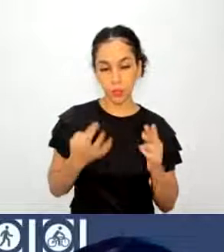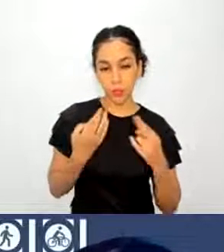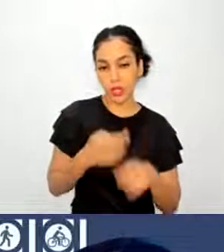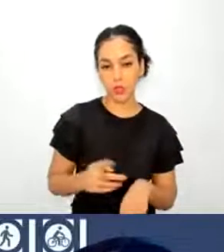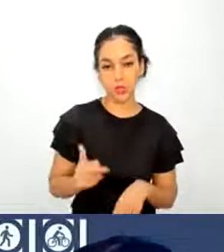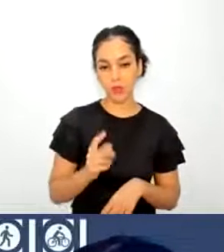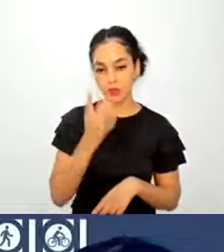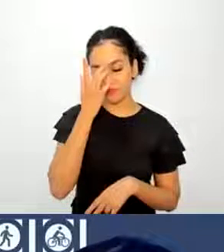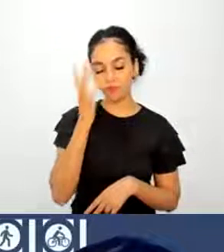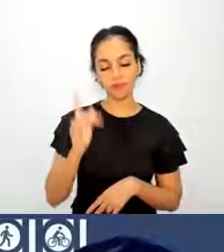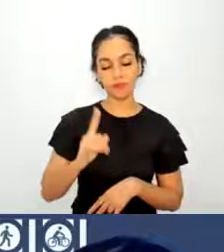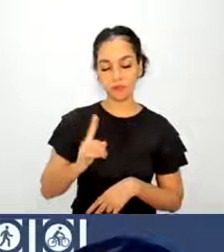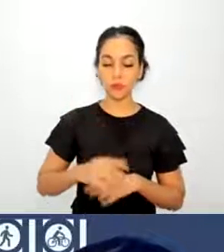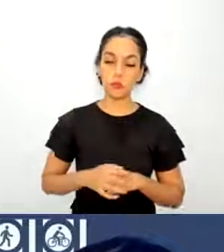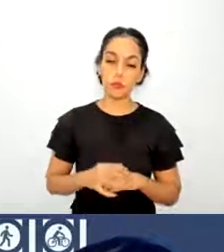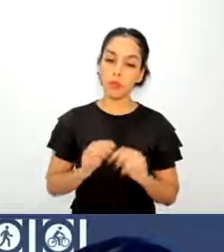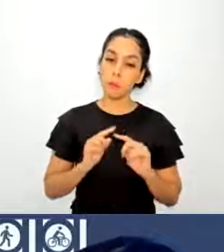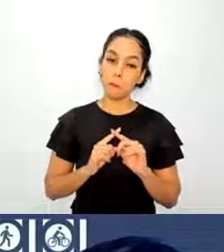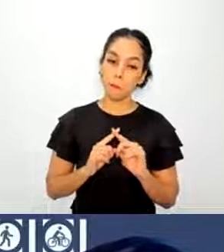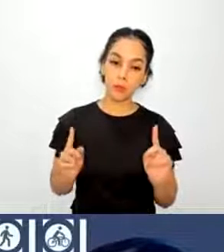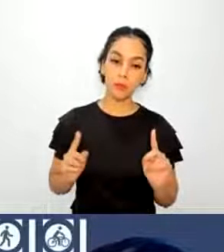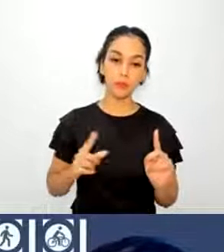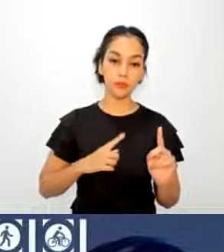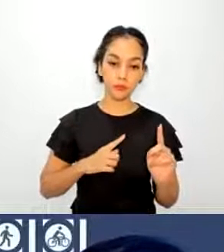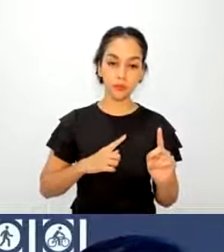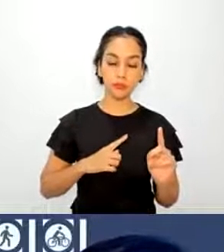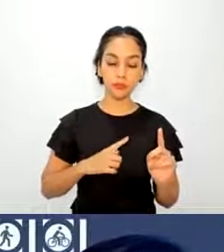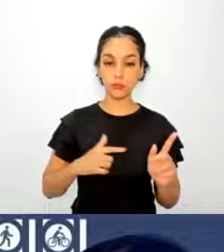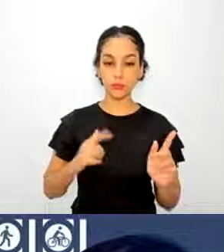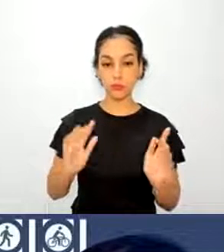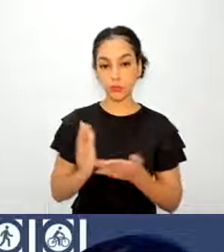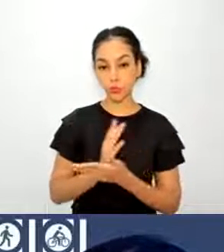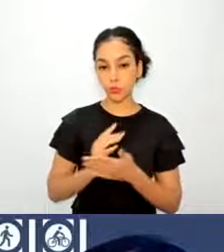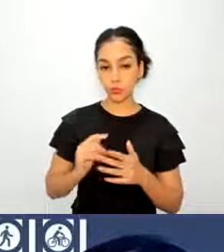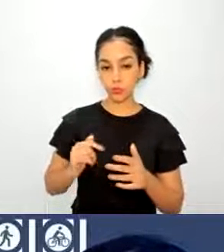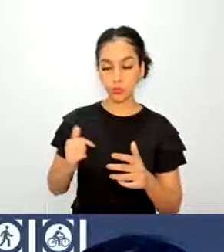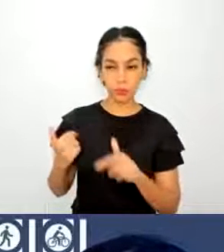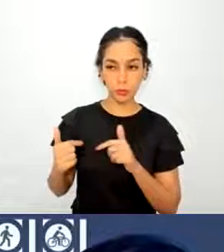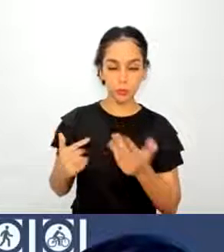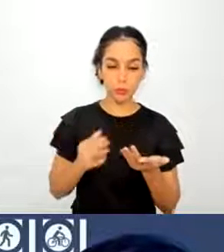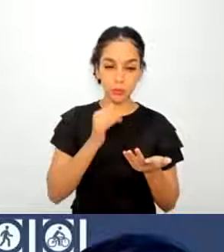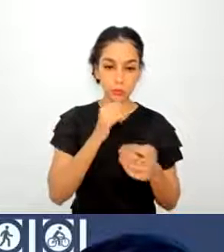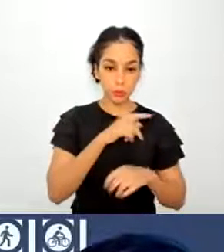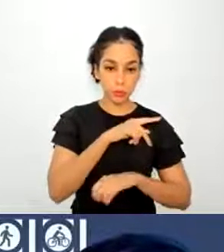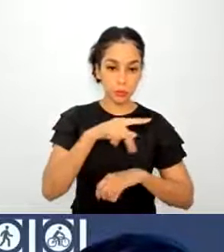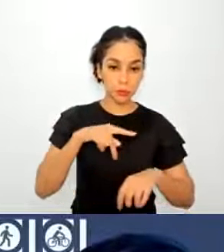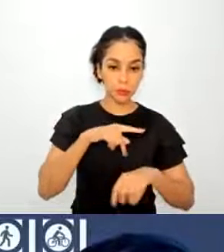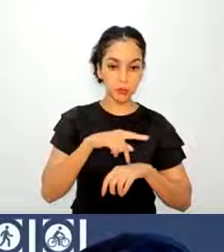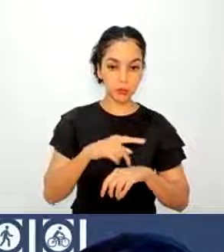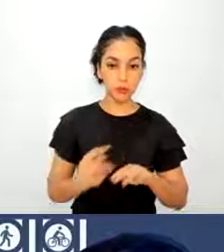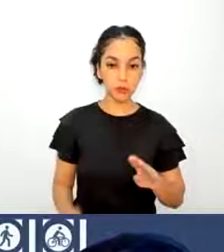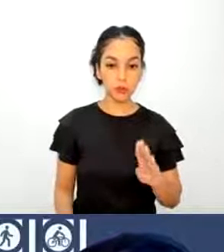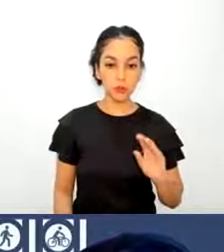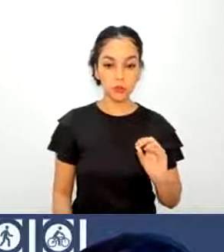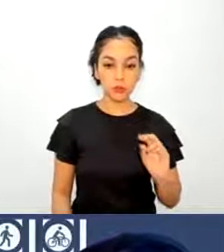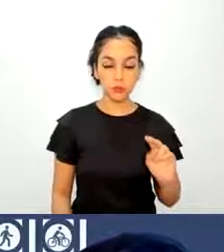fácil. Por outro lado, tem umas ações como as praças de bolsillo, que